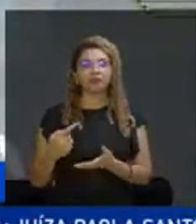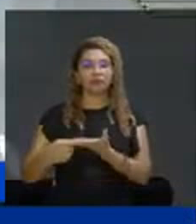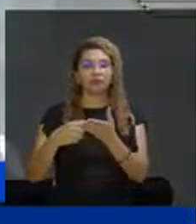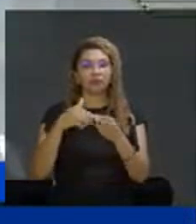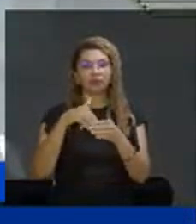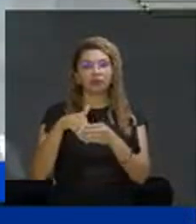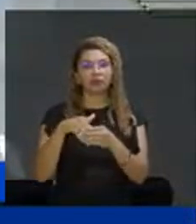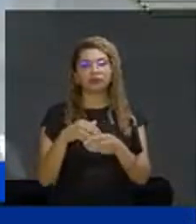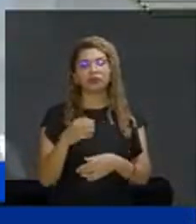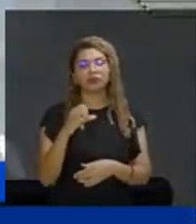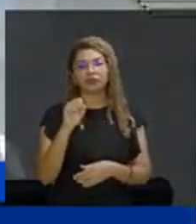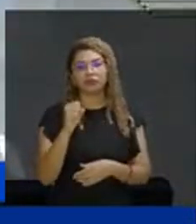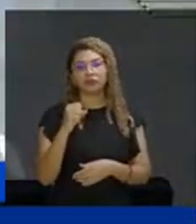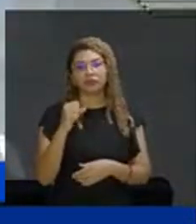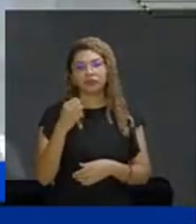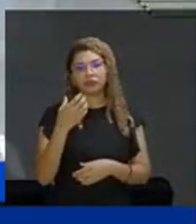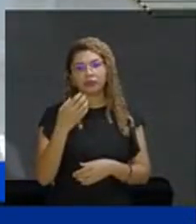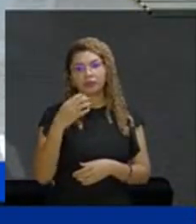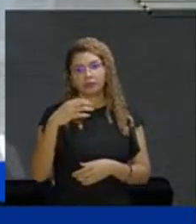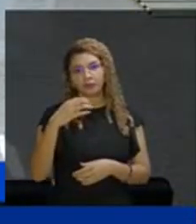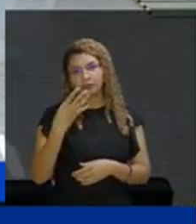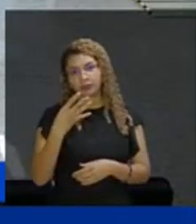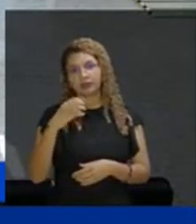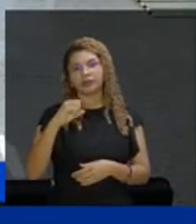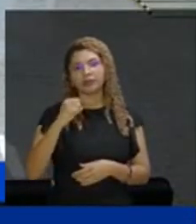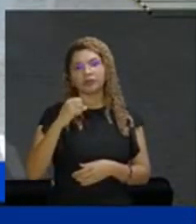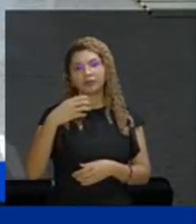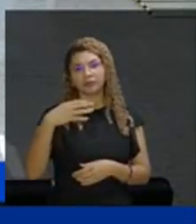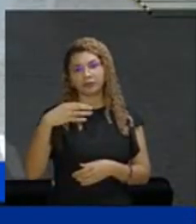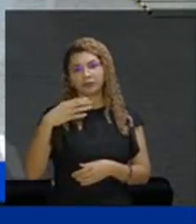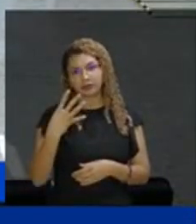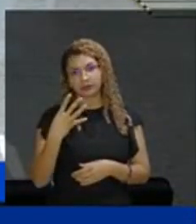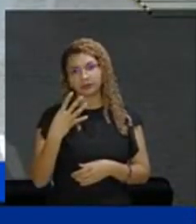número 8484, publicado em sessão.